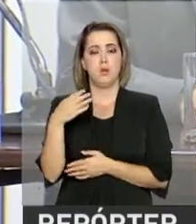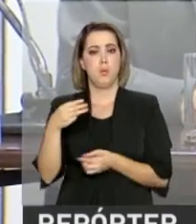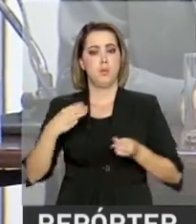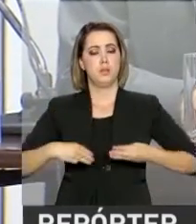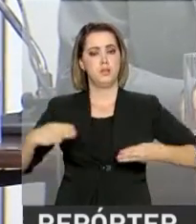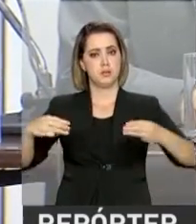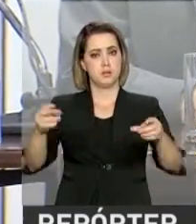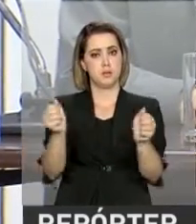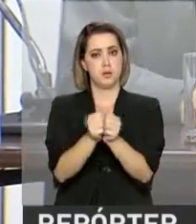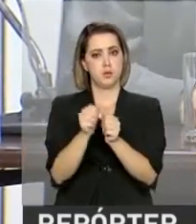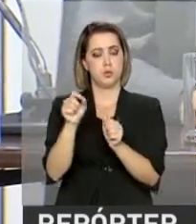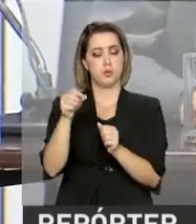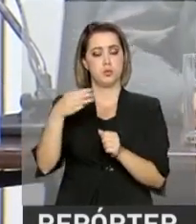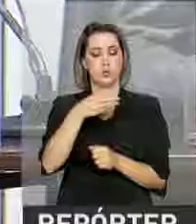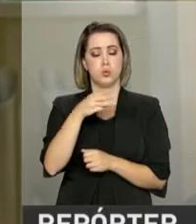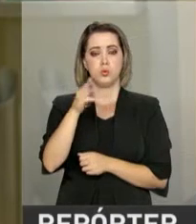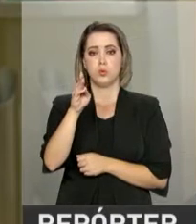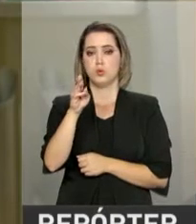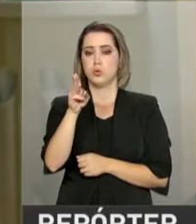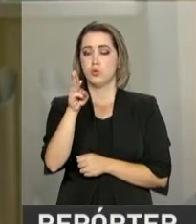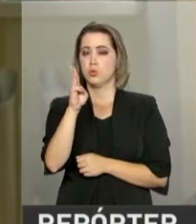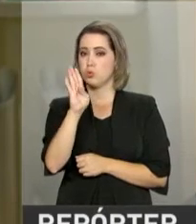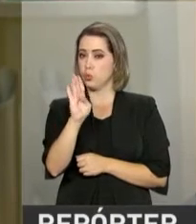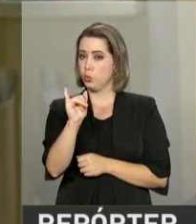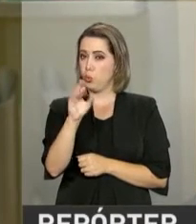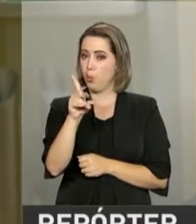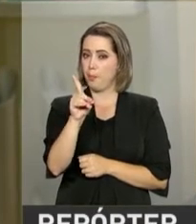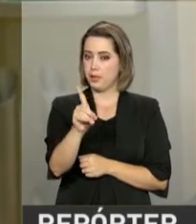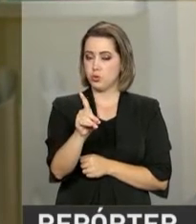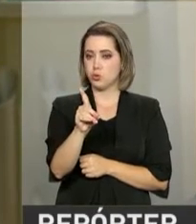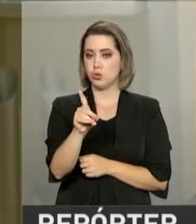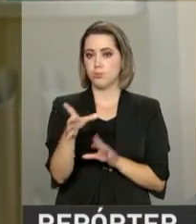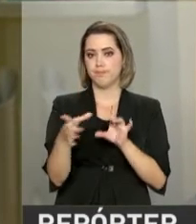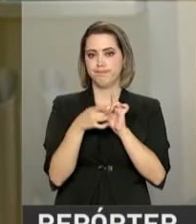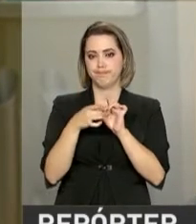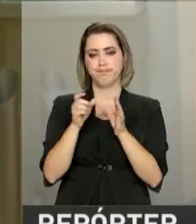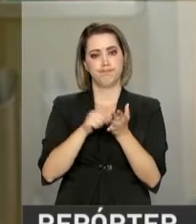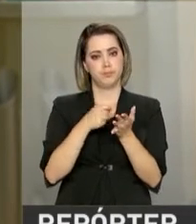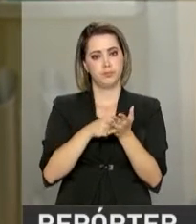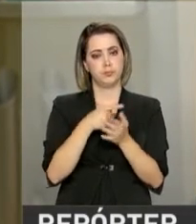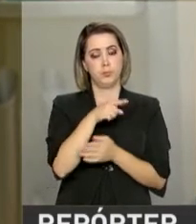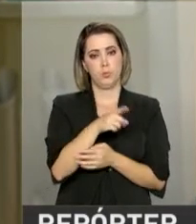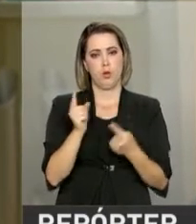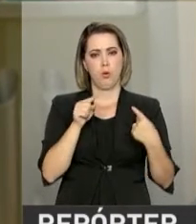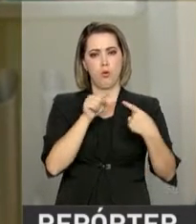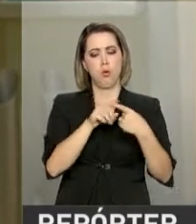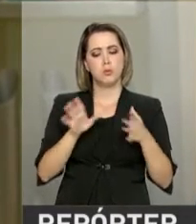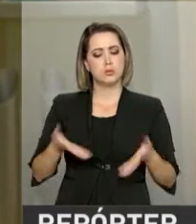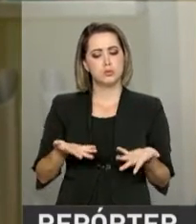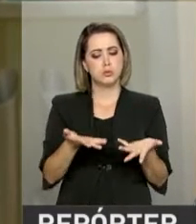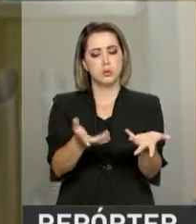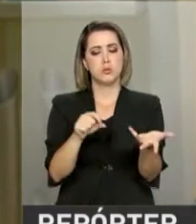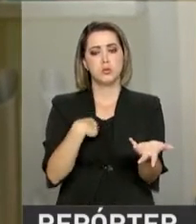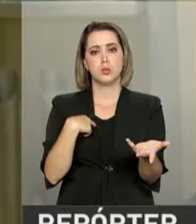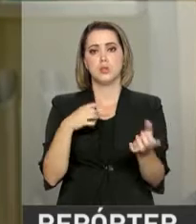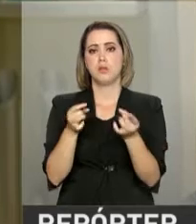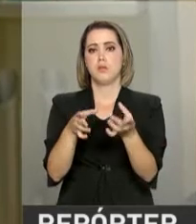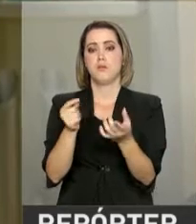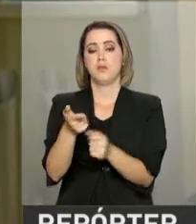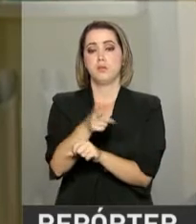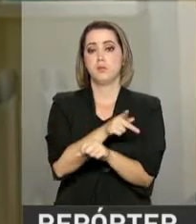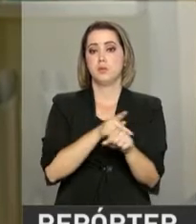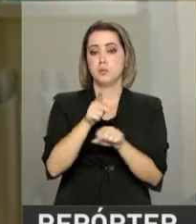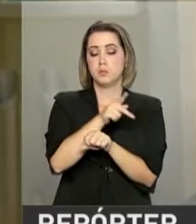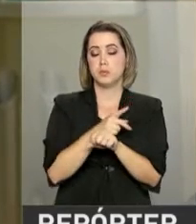de Desenvolvimento, o BID. O objetivo é ampliar e aumentar a inserção dessas empresas no comércio exterior.